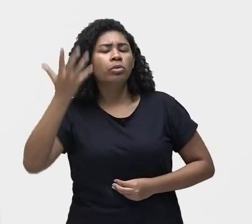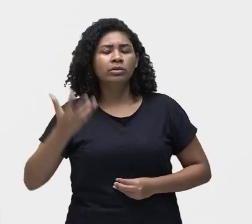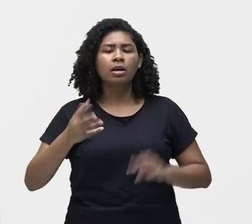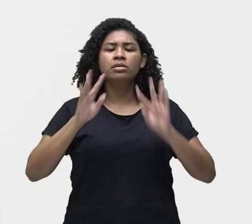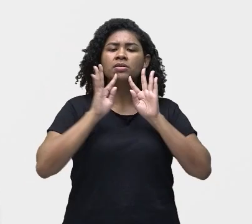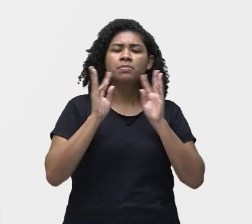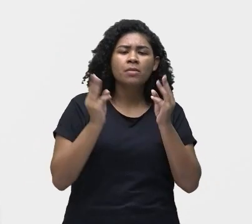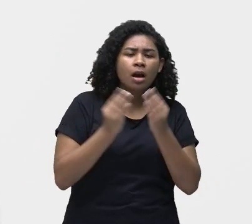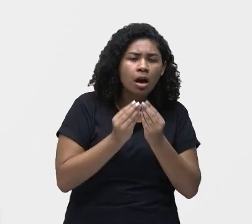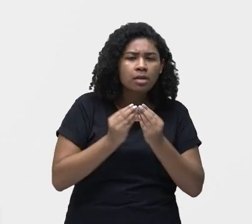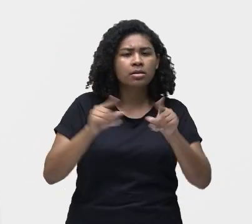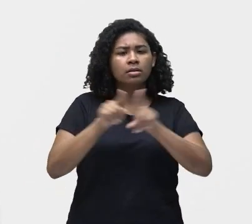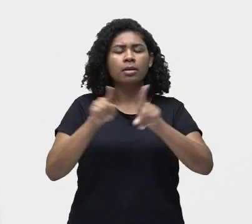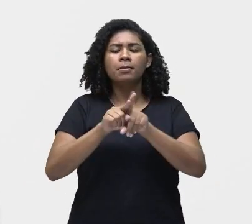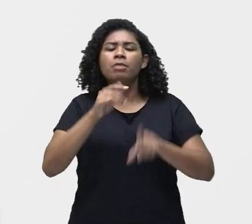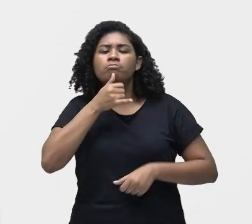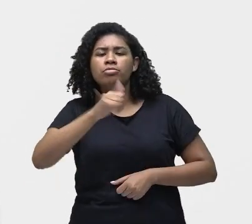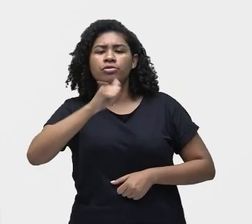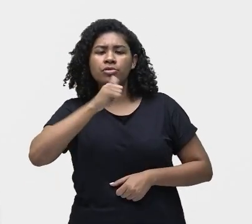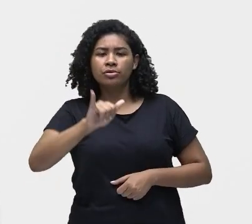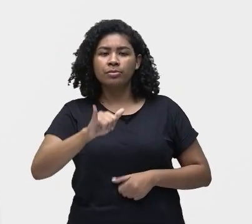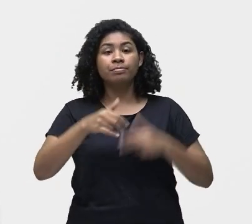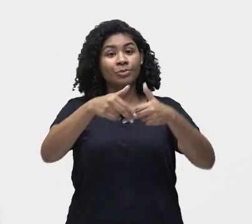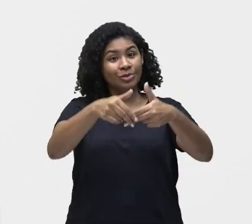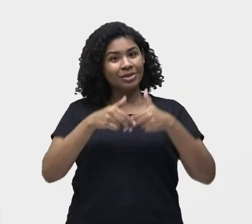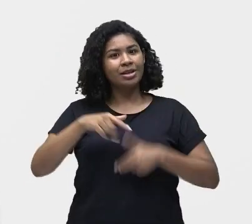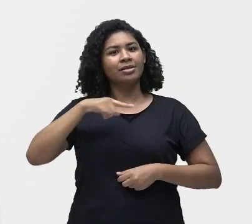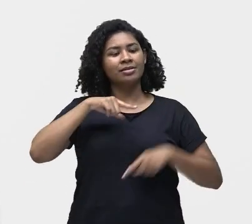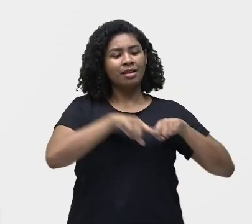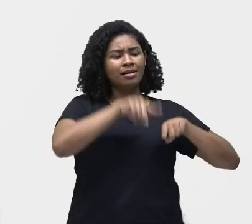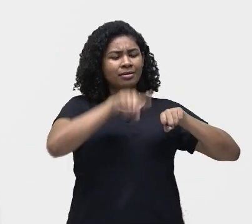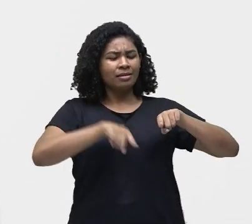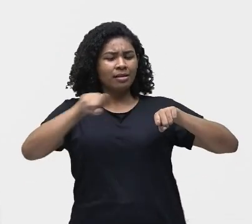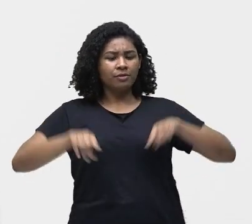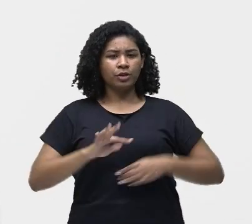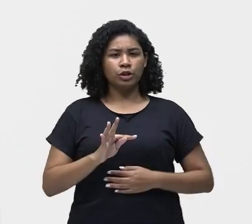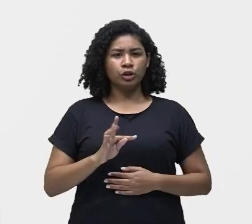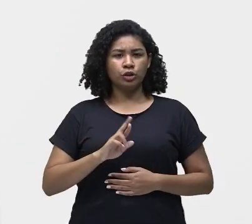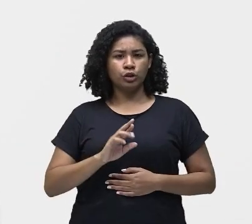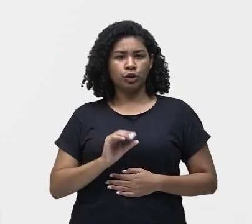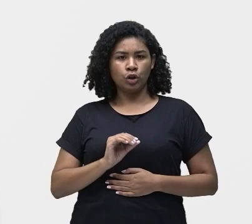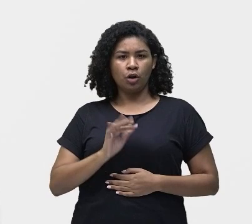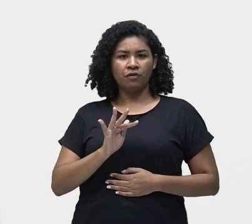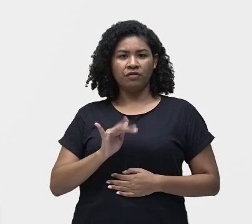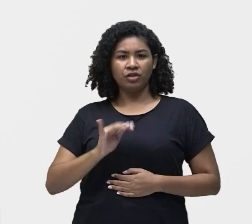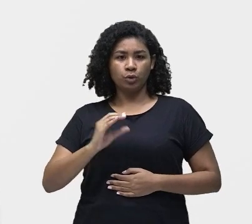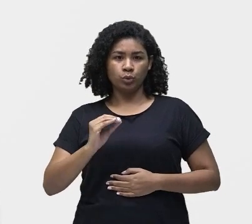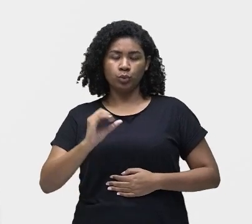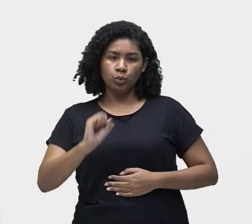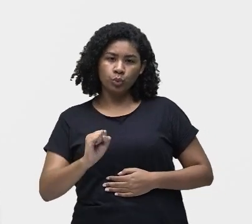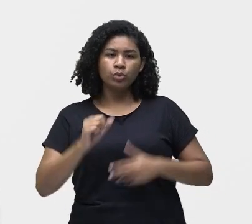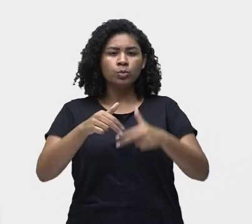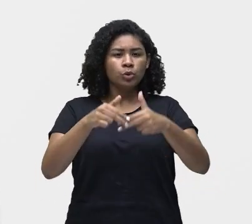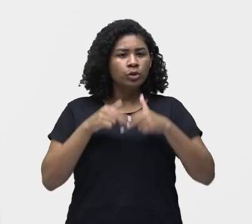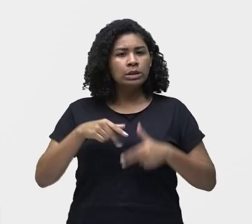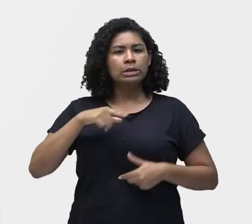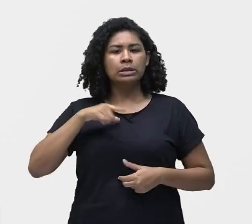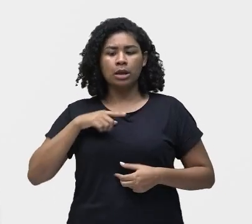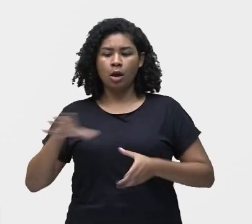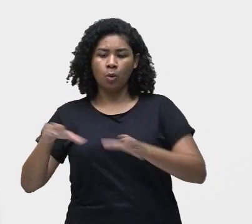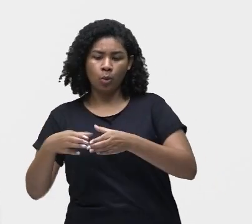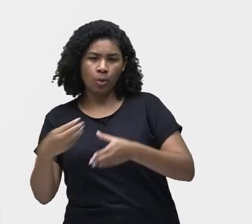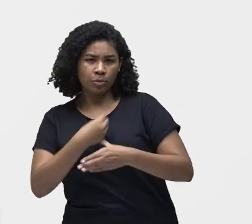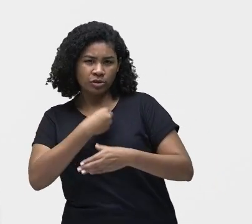por isso que a gente tem níveis tróficos, porque há a alimentação de outros seres, e quando você